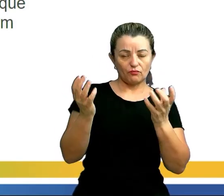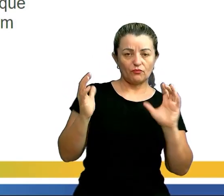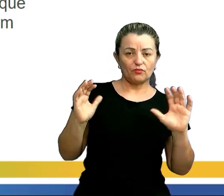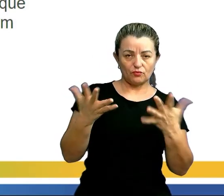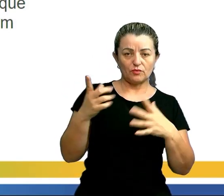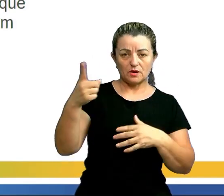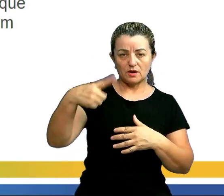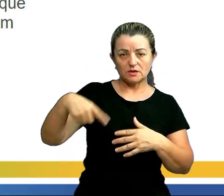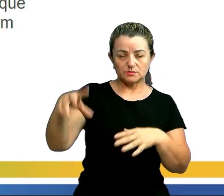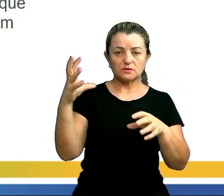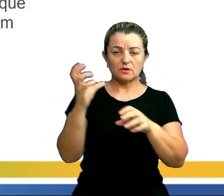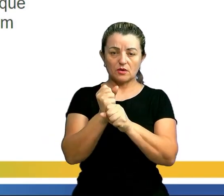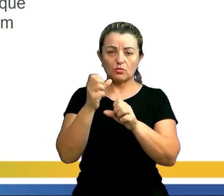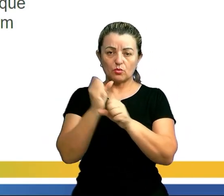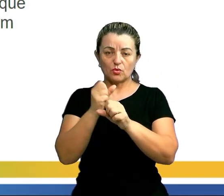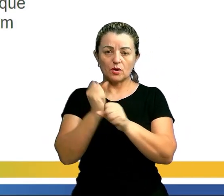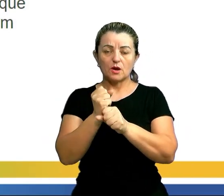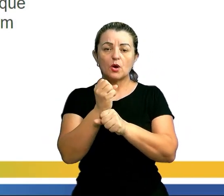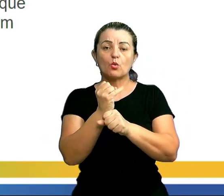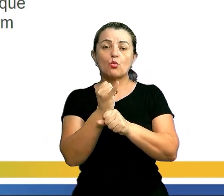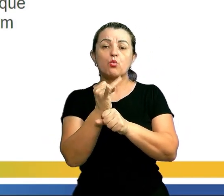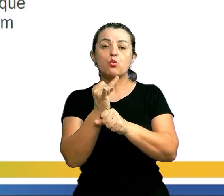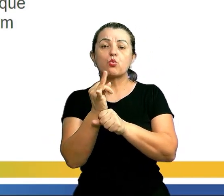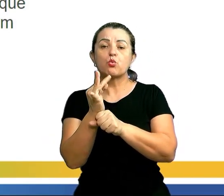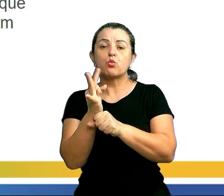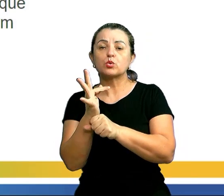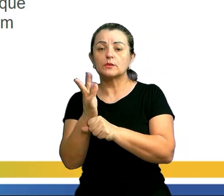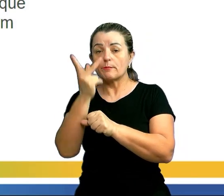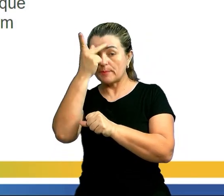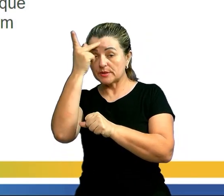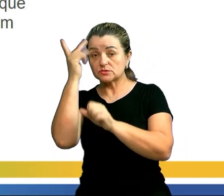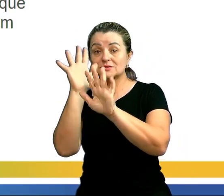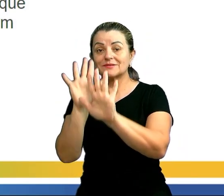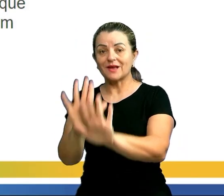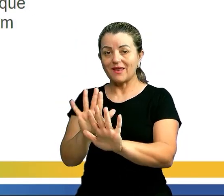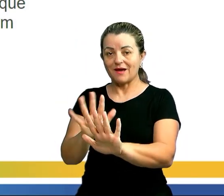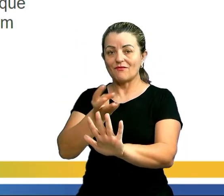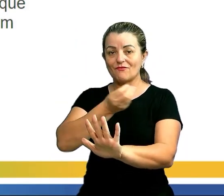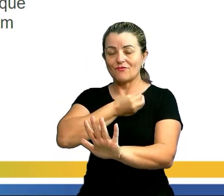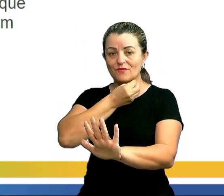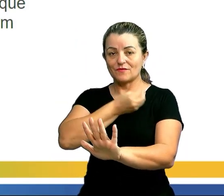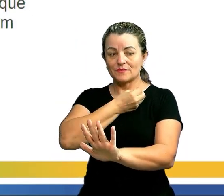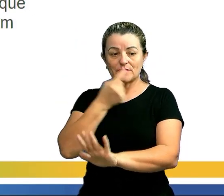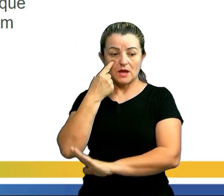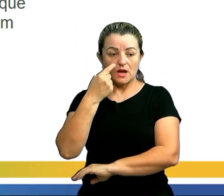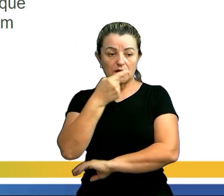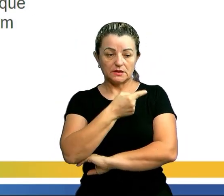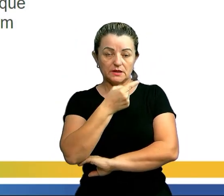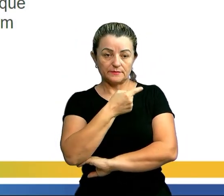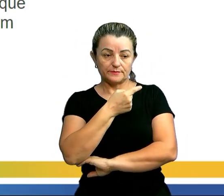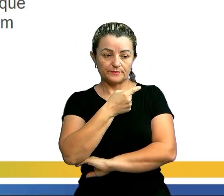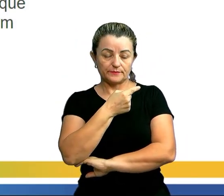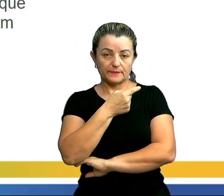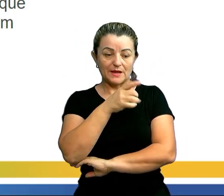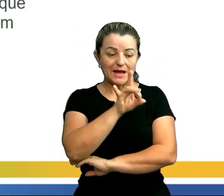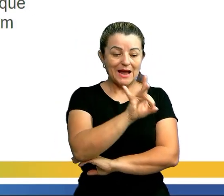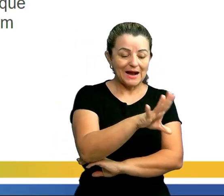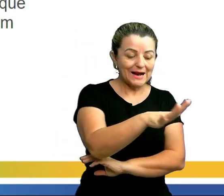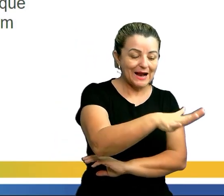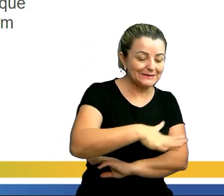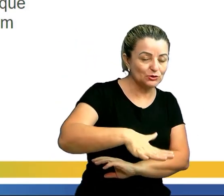pessoas calculam quantos tem naquele evento. E a gente calcula por isso aqui, ó. Aqui está dizendo que a cada